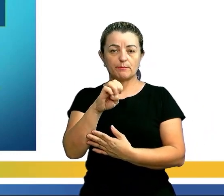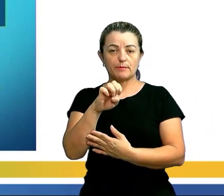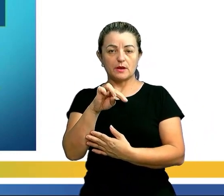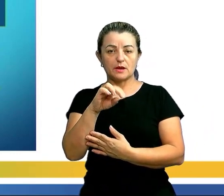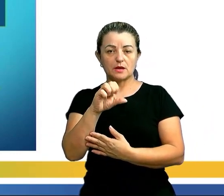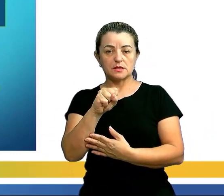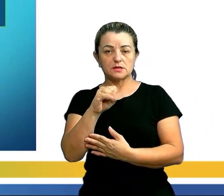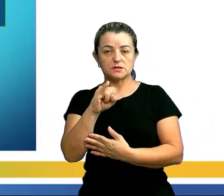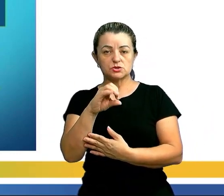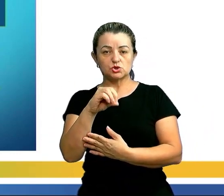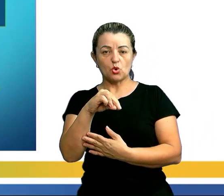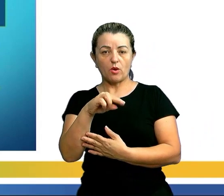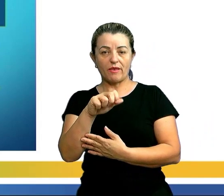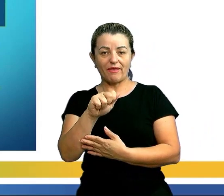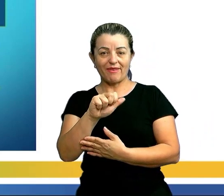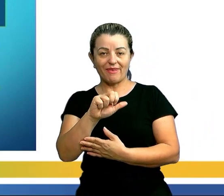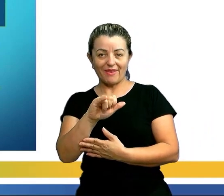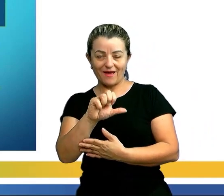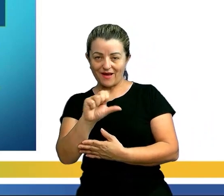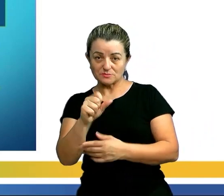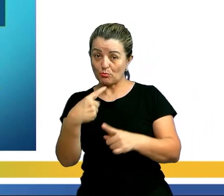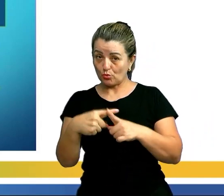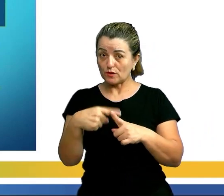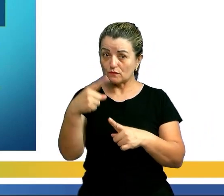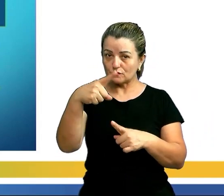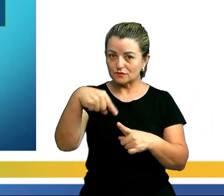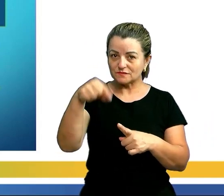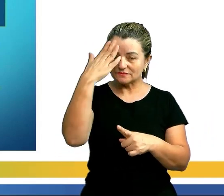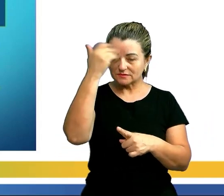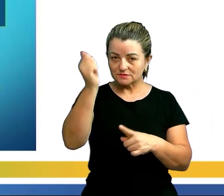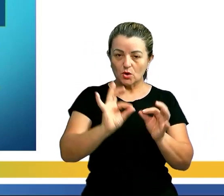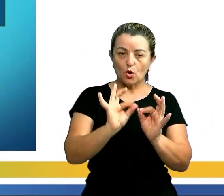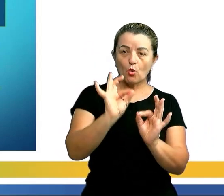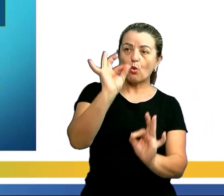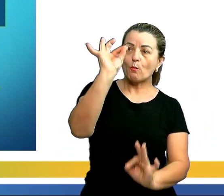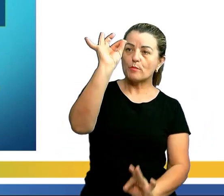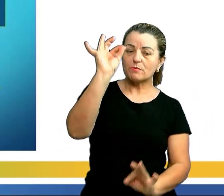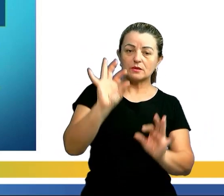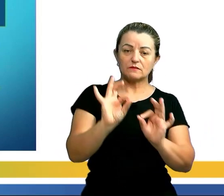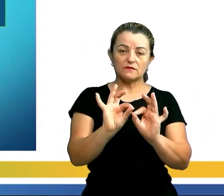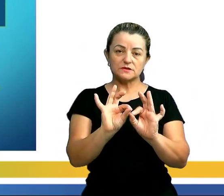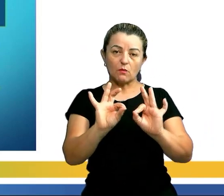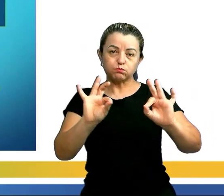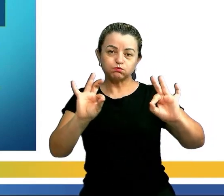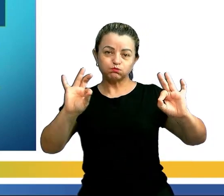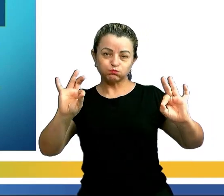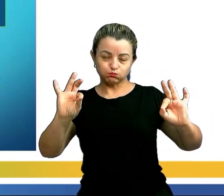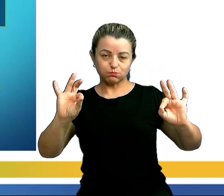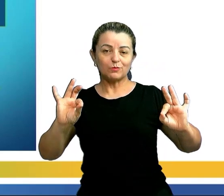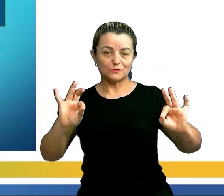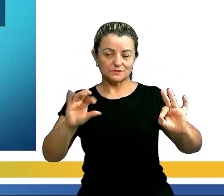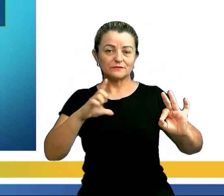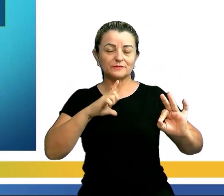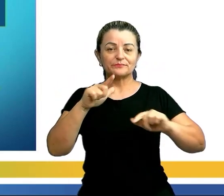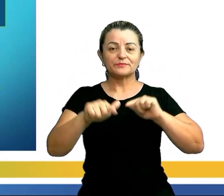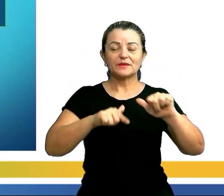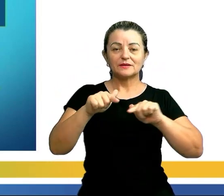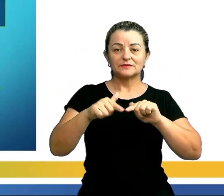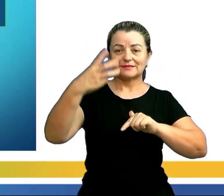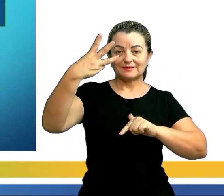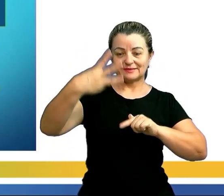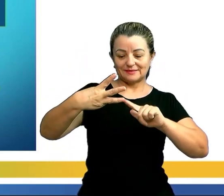trabalhar comprimento e largura, ok? E com base nisso tem a geometria espacial, que vai trabalhar três, tá?